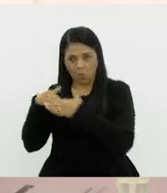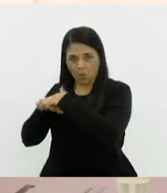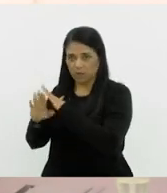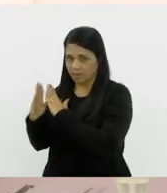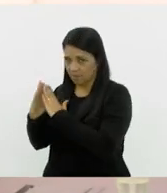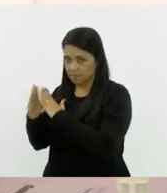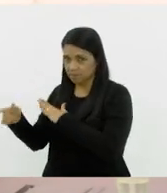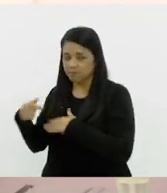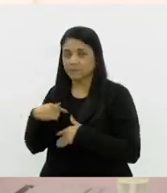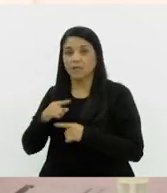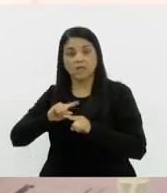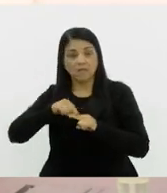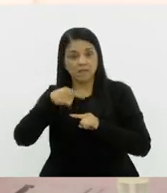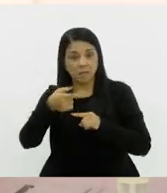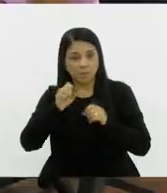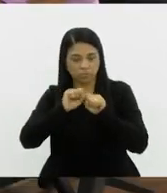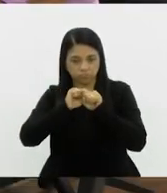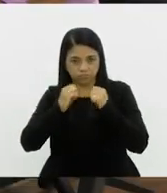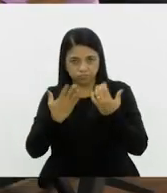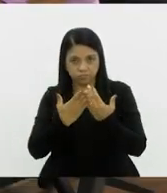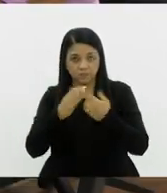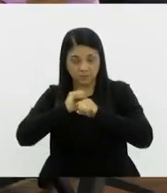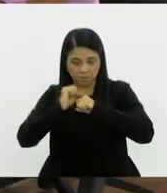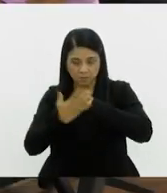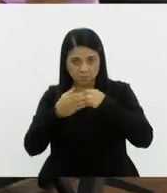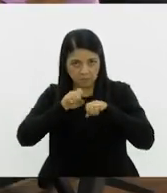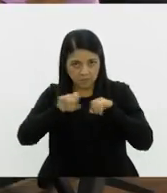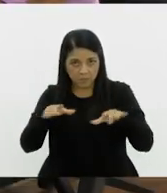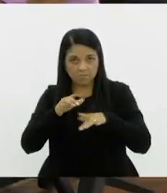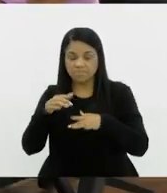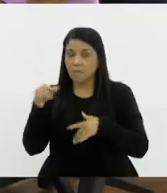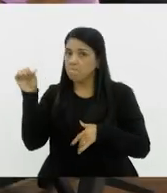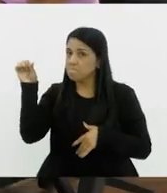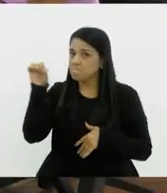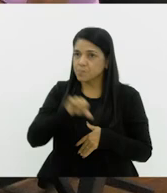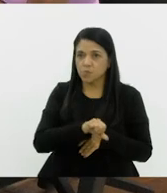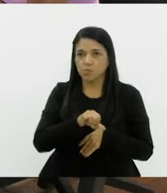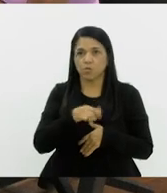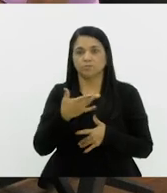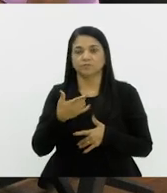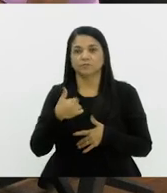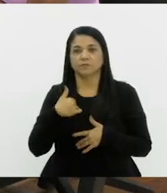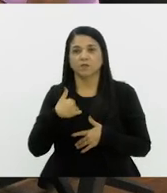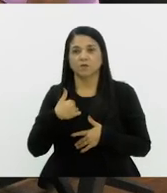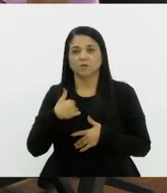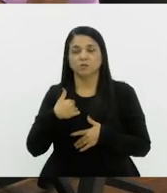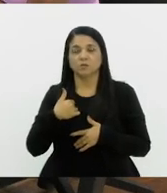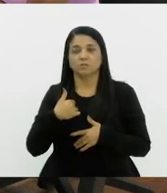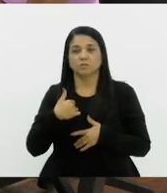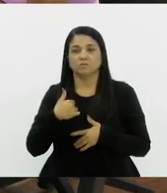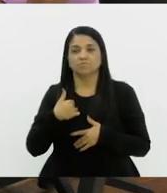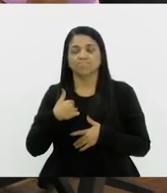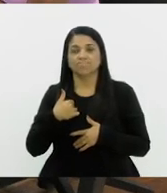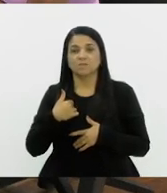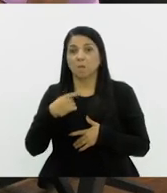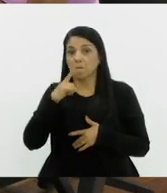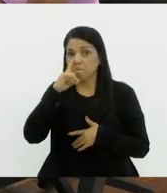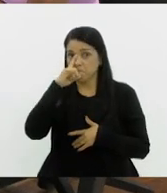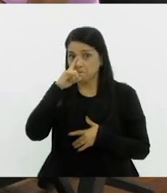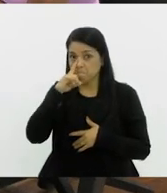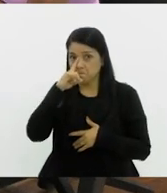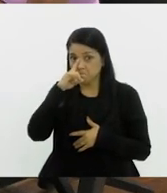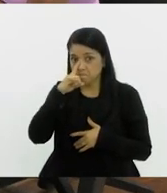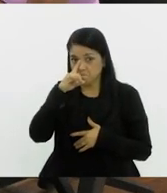a situação é absolutamente caótica. A probabilidade que nós temos, eu sou engenheiro de riscos, a probabilidade que nós temos de ter um acidente é absolutamente